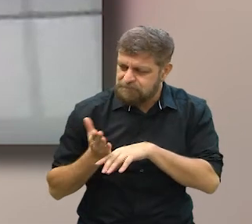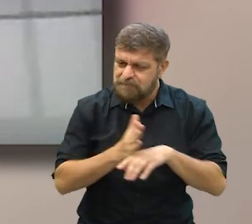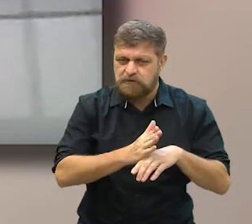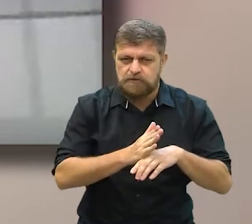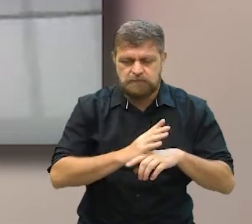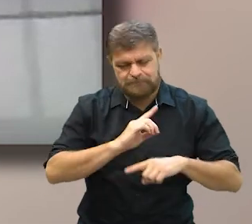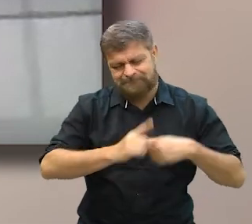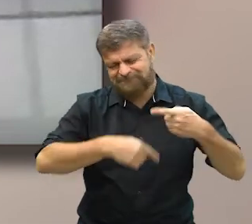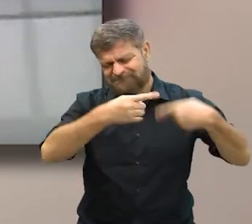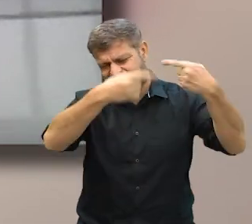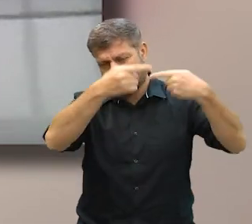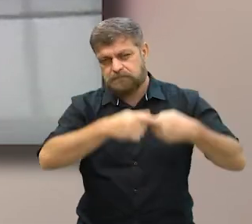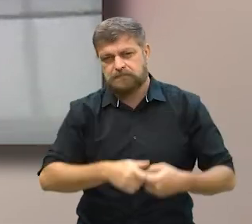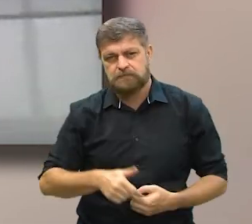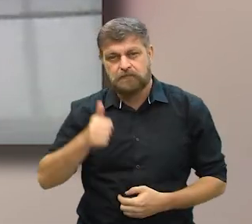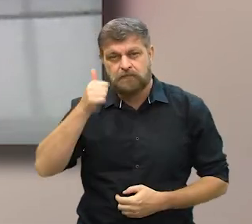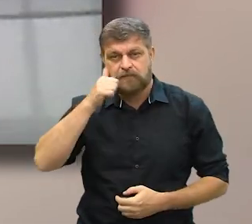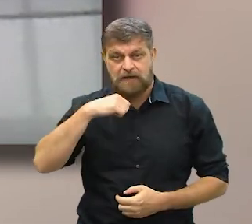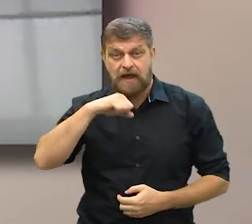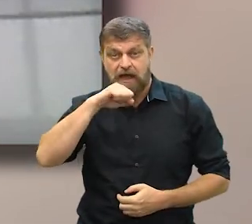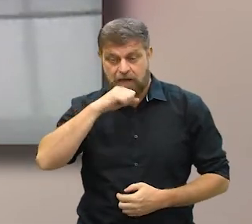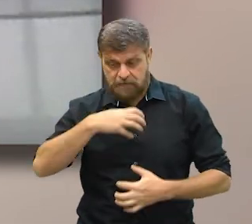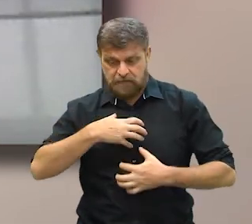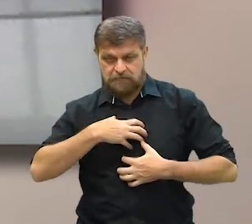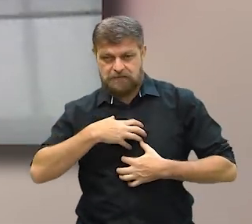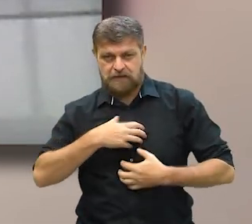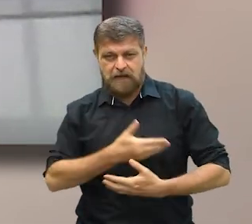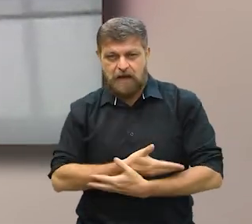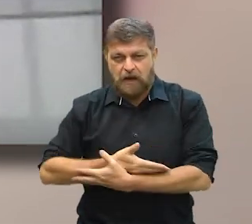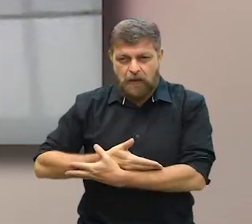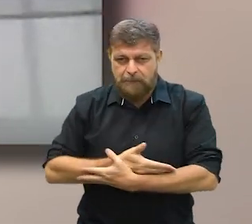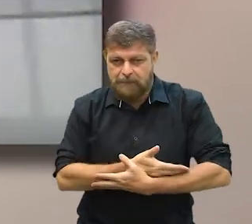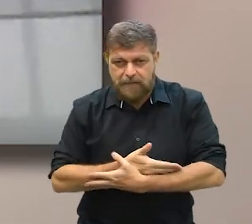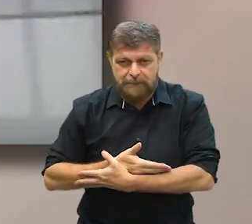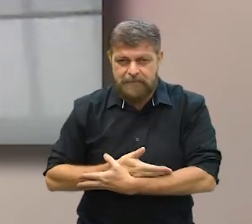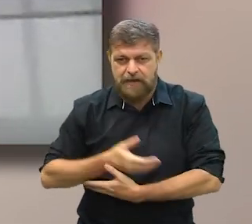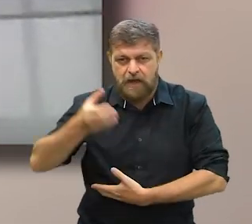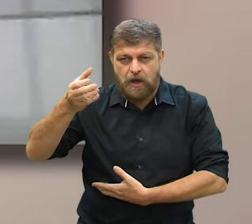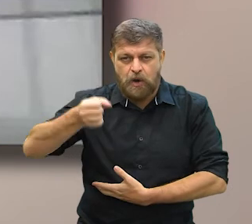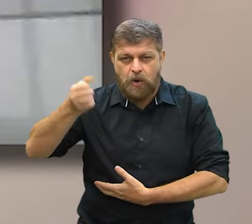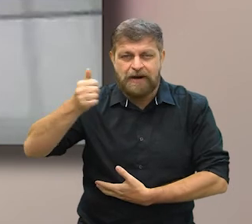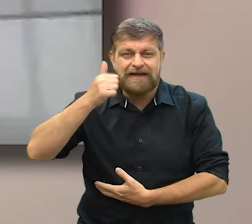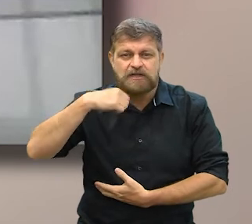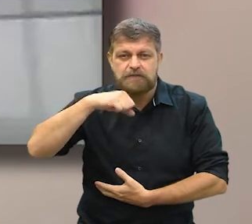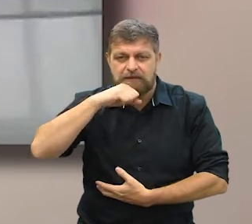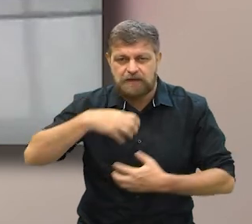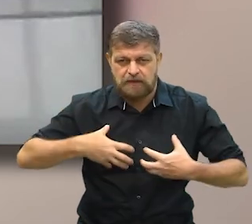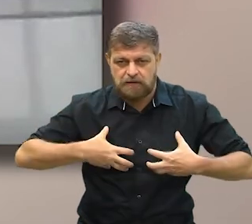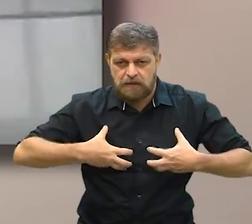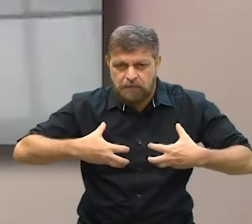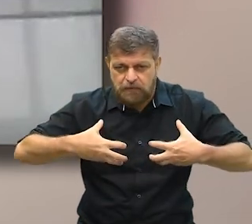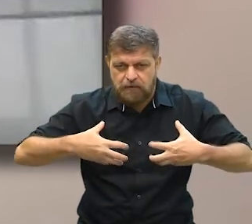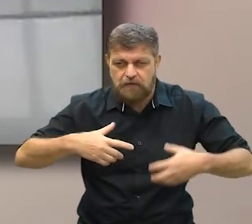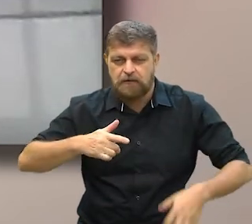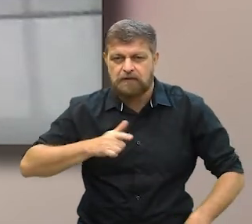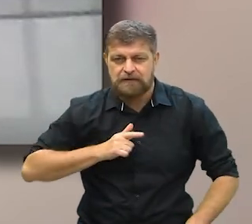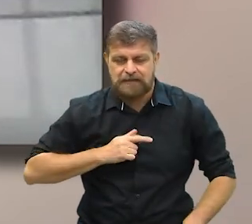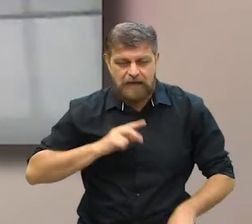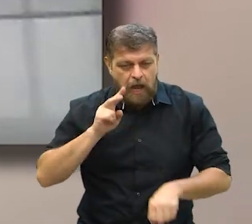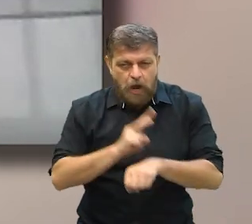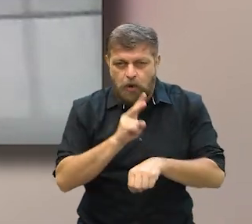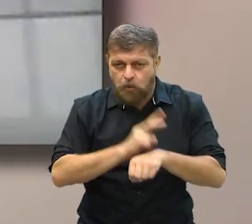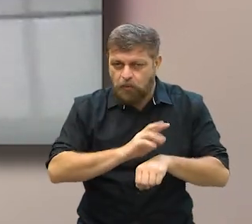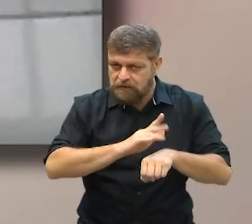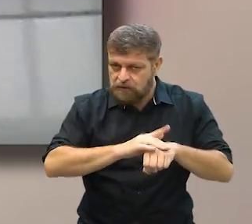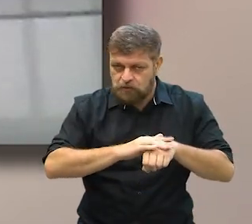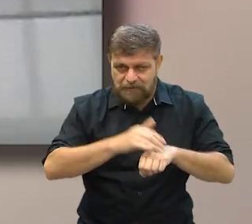benefícios, né, tanto para a criança como para a mãe. Bom, no caso dos bebês, o leite materno defende contra infecções,